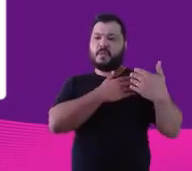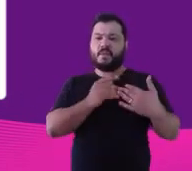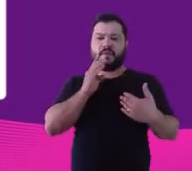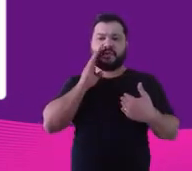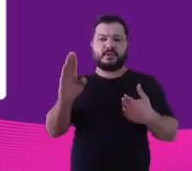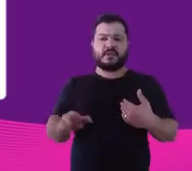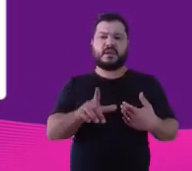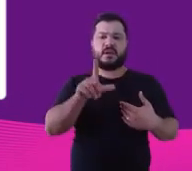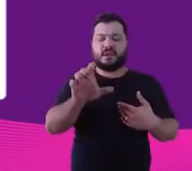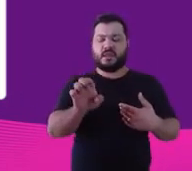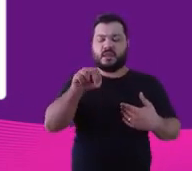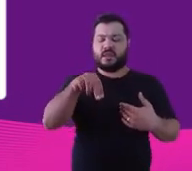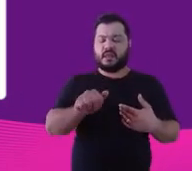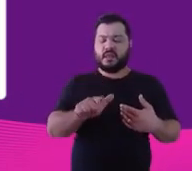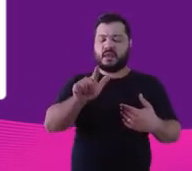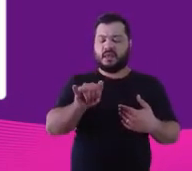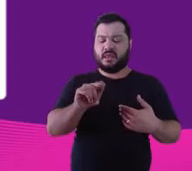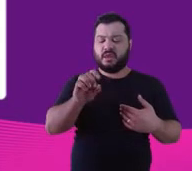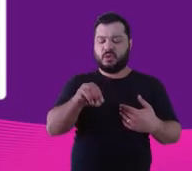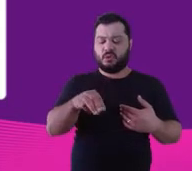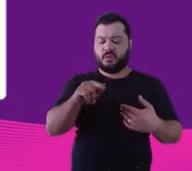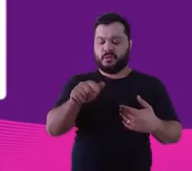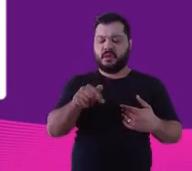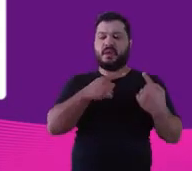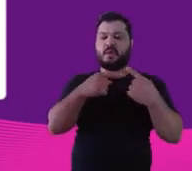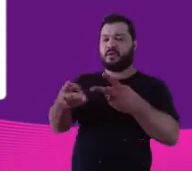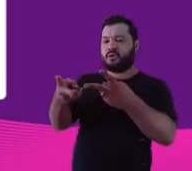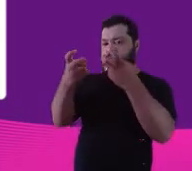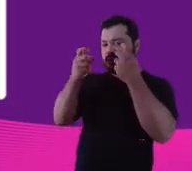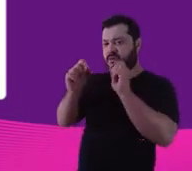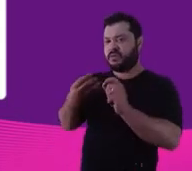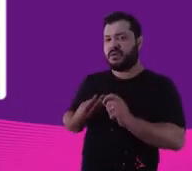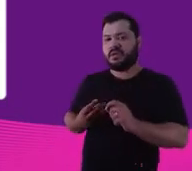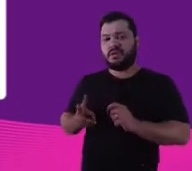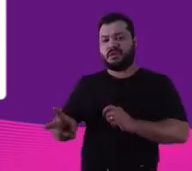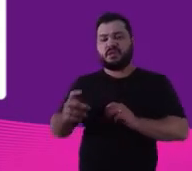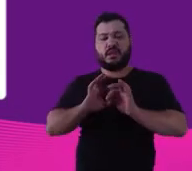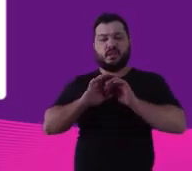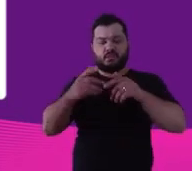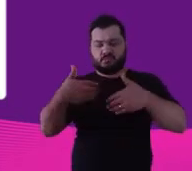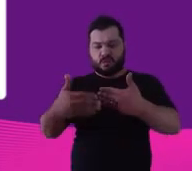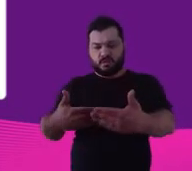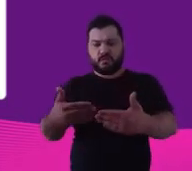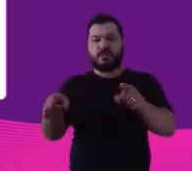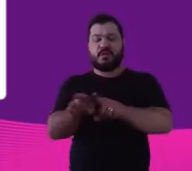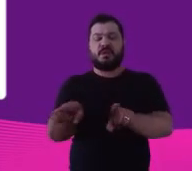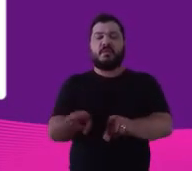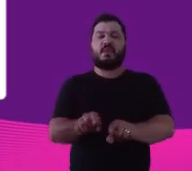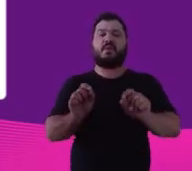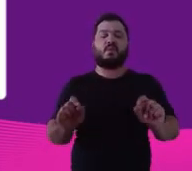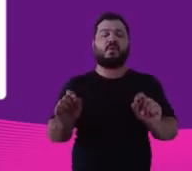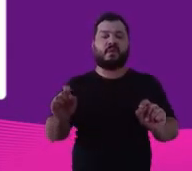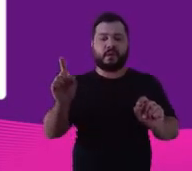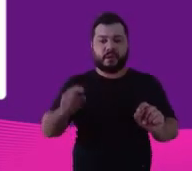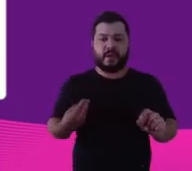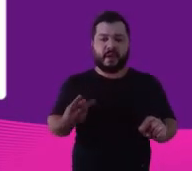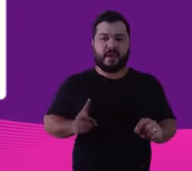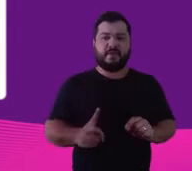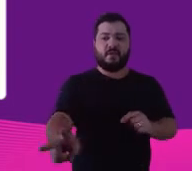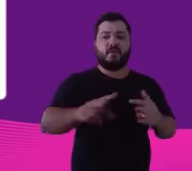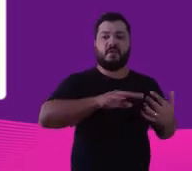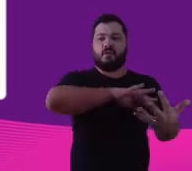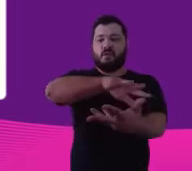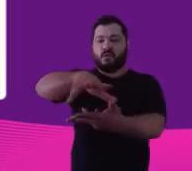aí central da saída para observação tanto em termos de sobrevida livre de progressão quanto de sobrevida